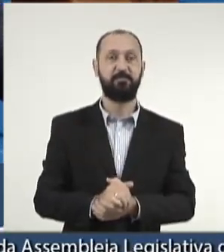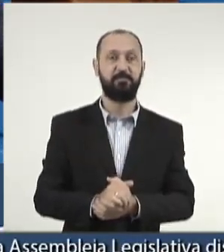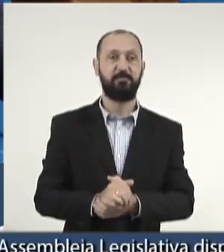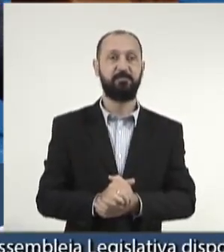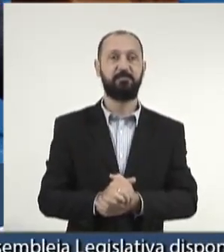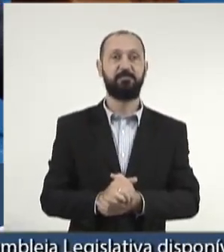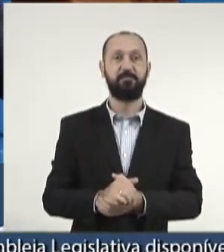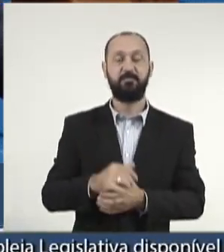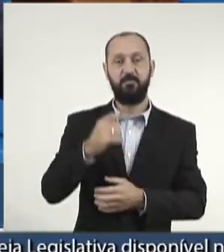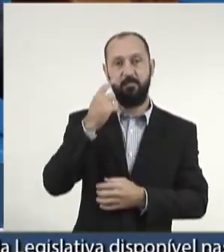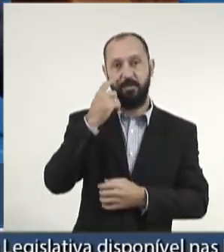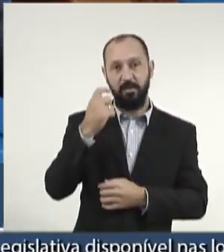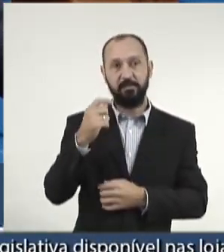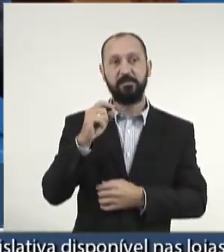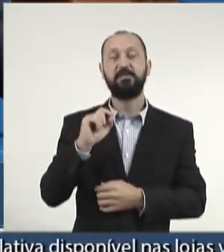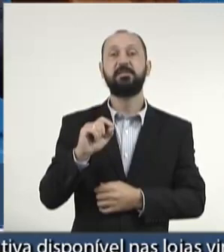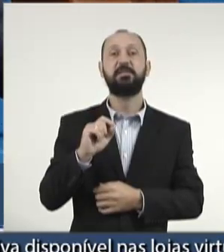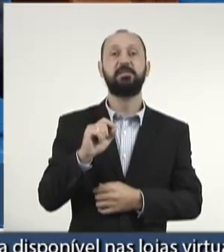Interessante que